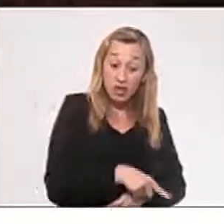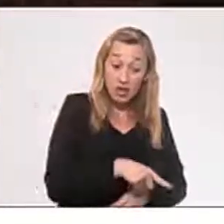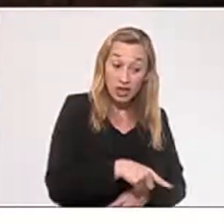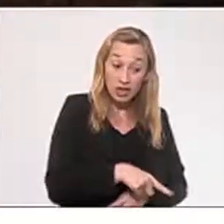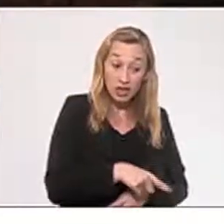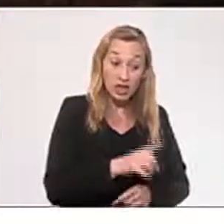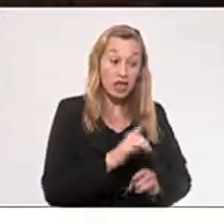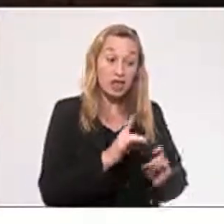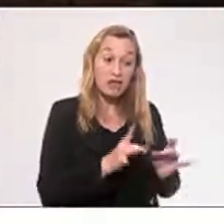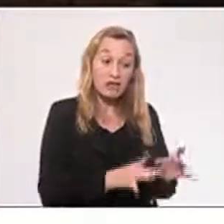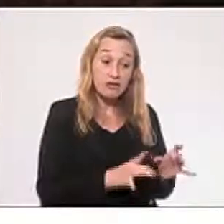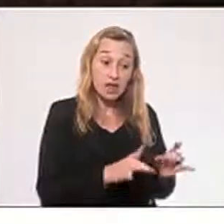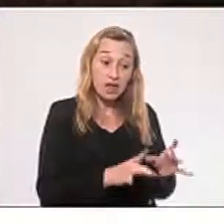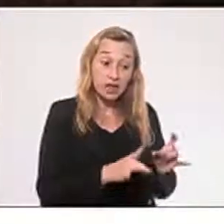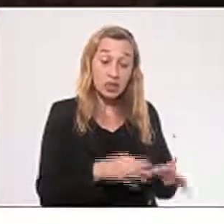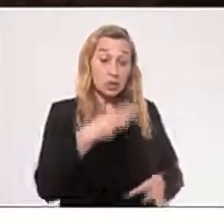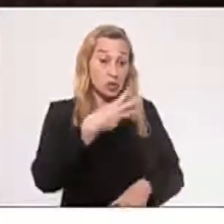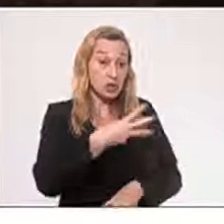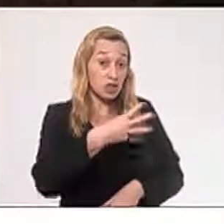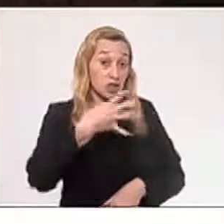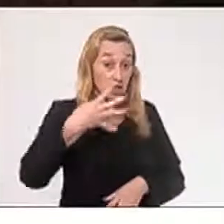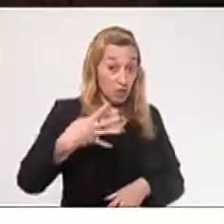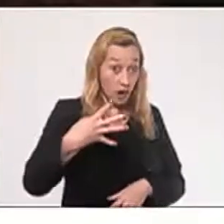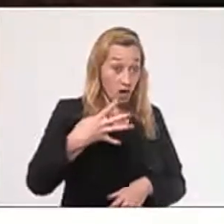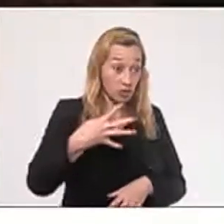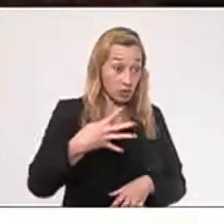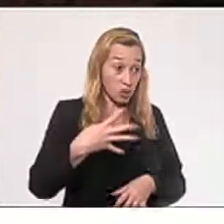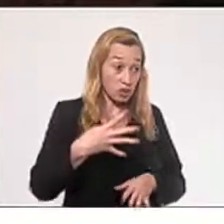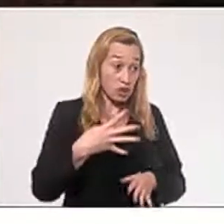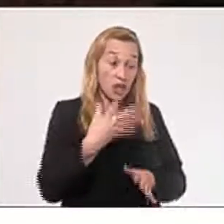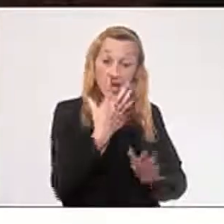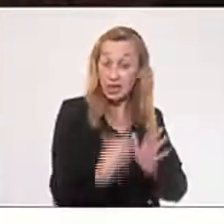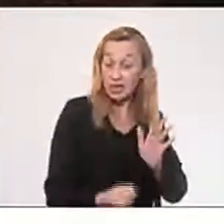34%, por via de consequência, lucram